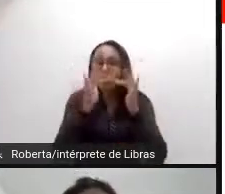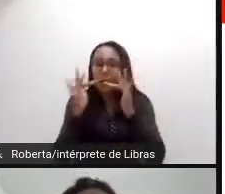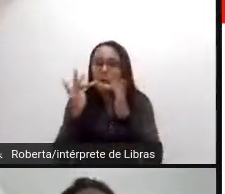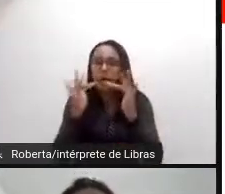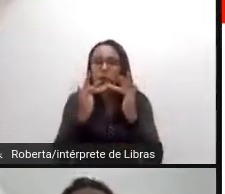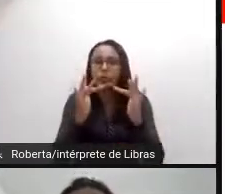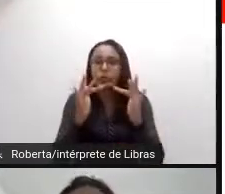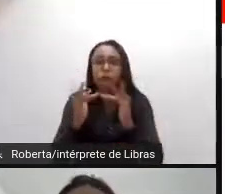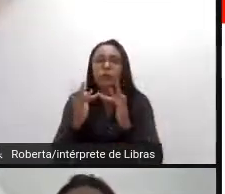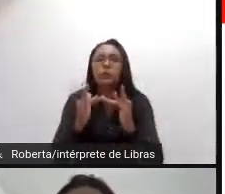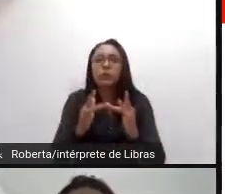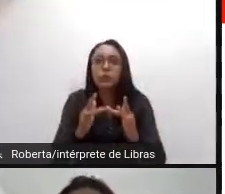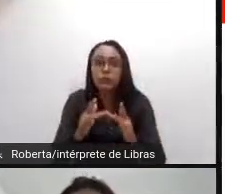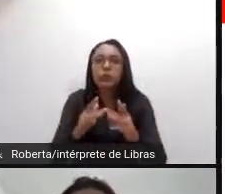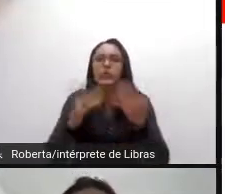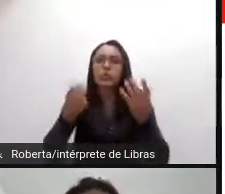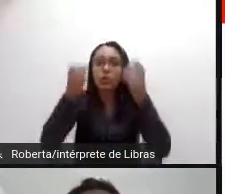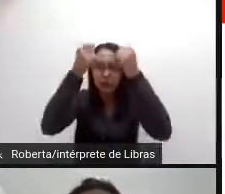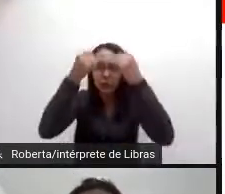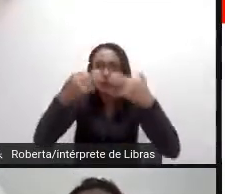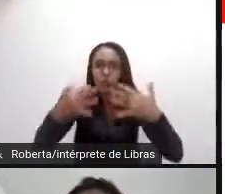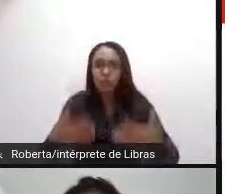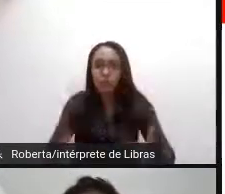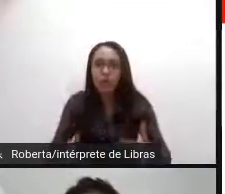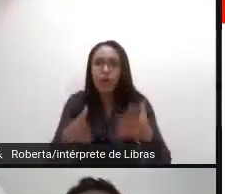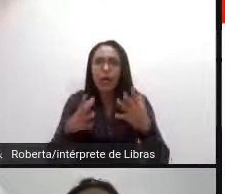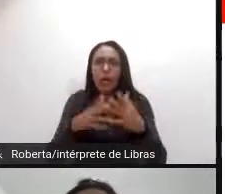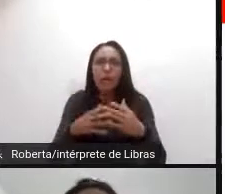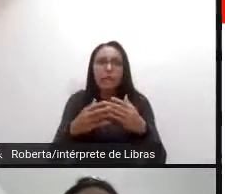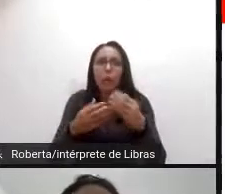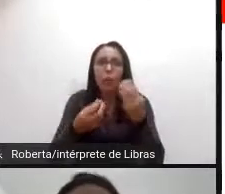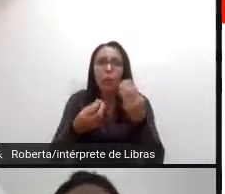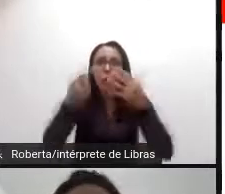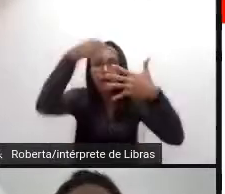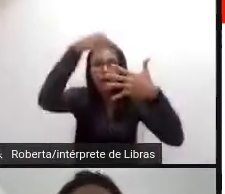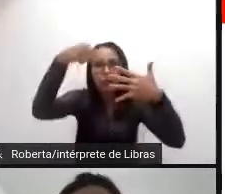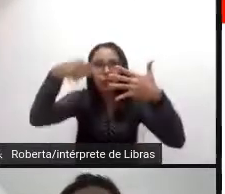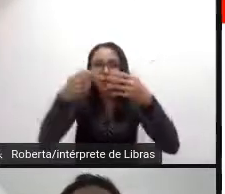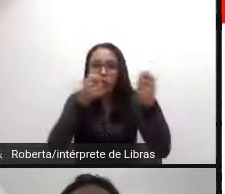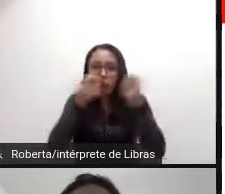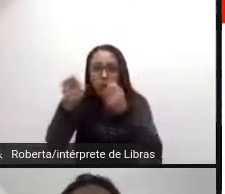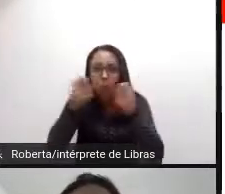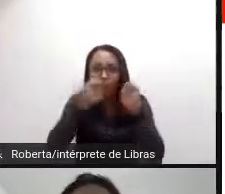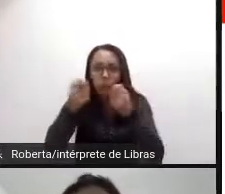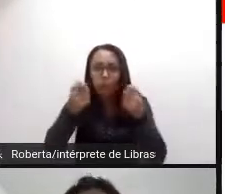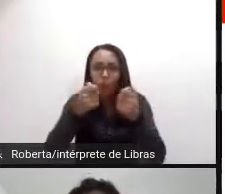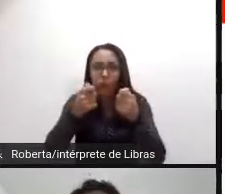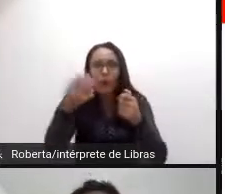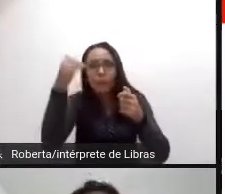falar mais na frente quais são essas medidas para a gente não se infectar, mas como essas pessoas não